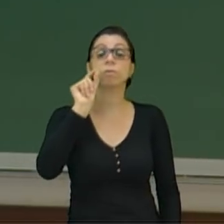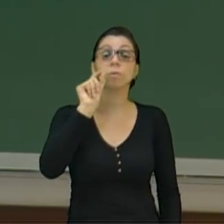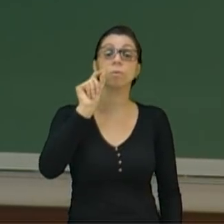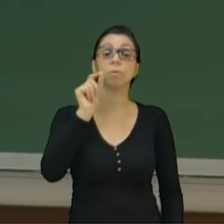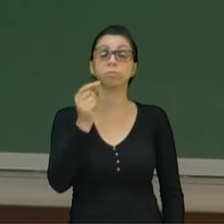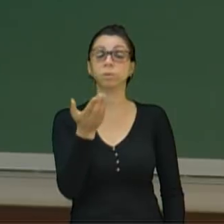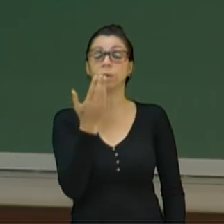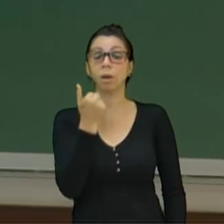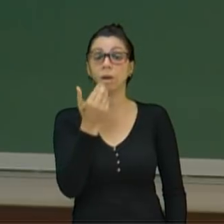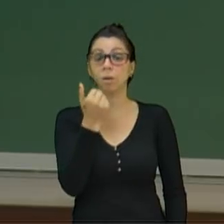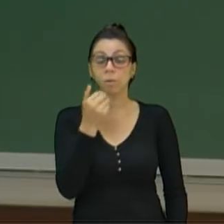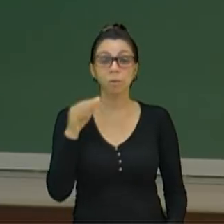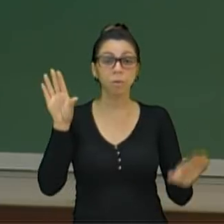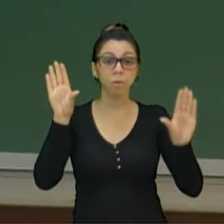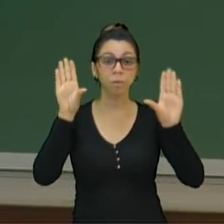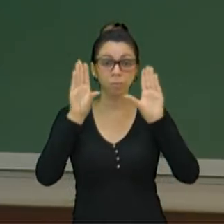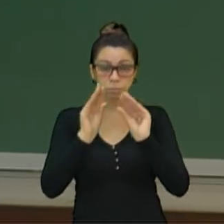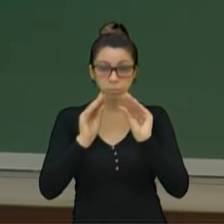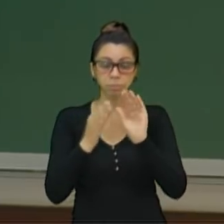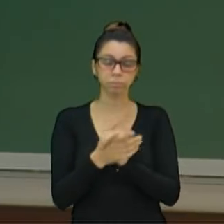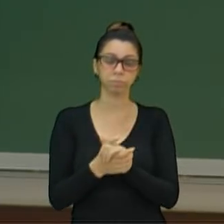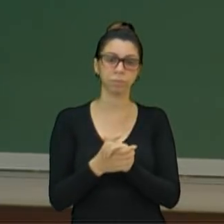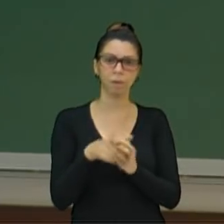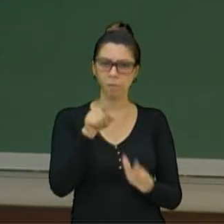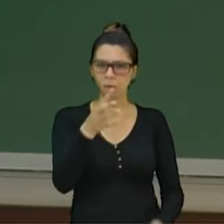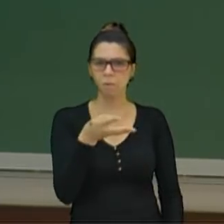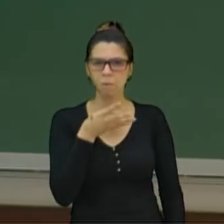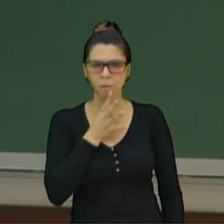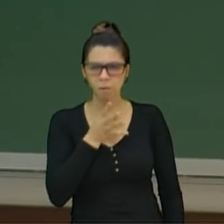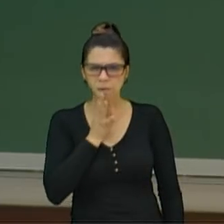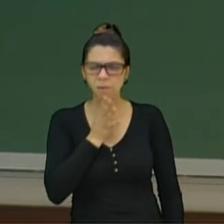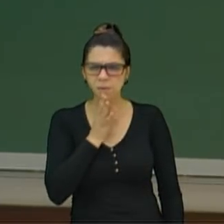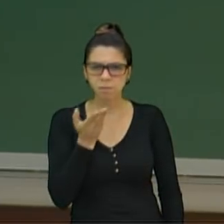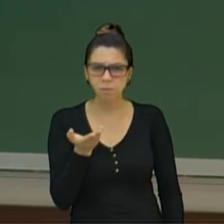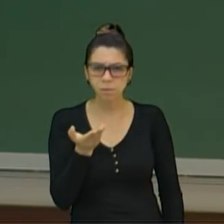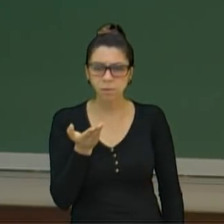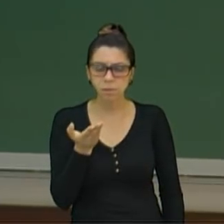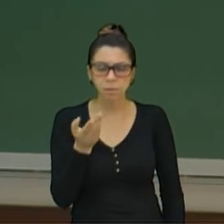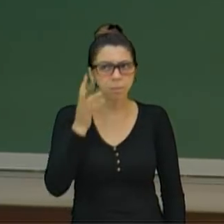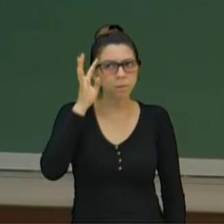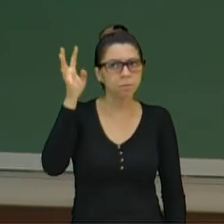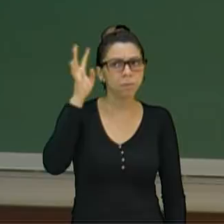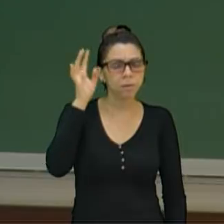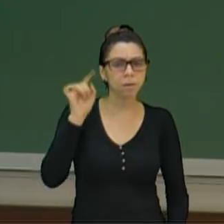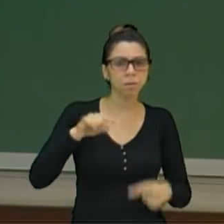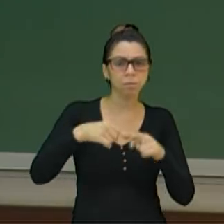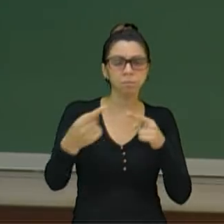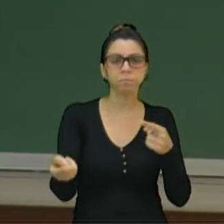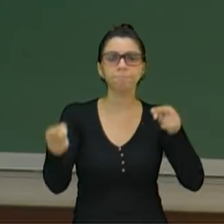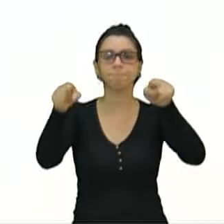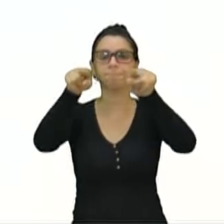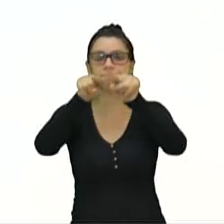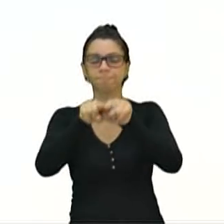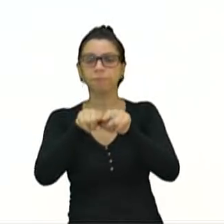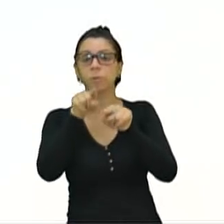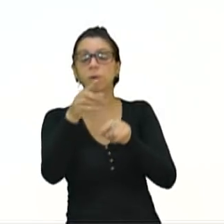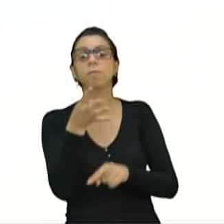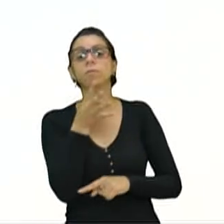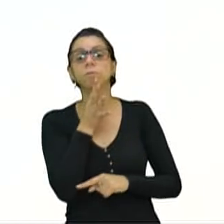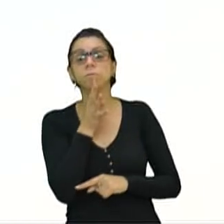você reconhece? Quero botar você para pensar um pouco, pensar com a cabeça e pensar com a barriga. Daqui a pouco eu volto para ver o que você